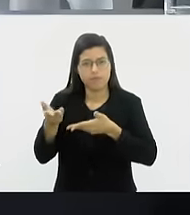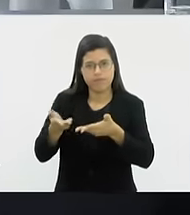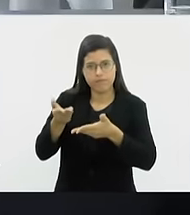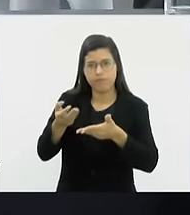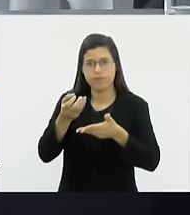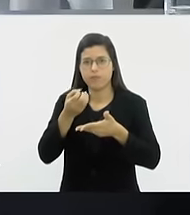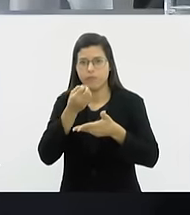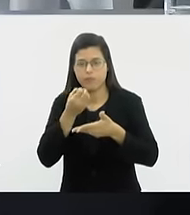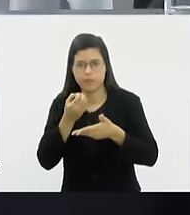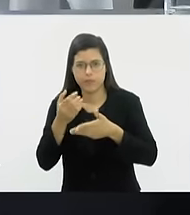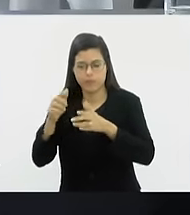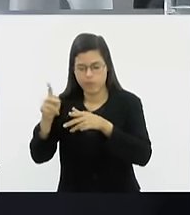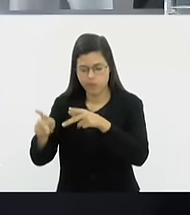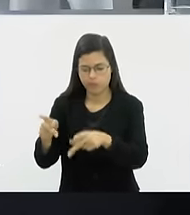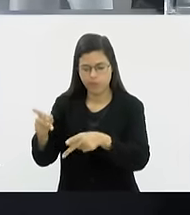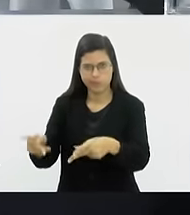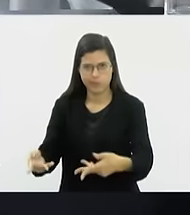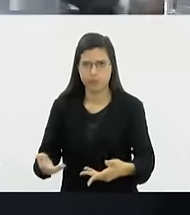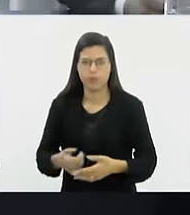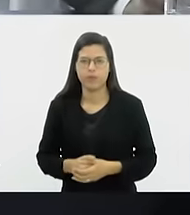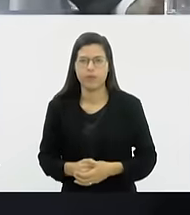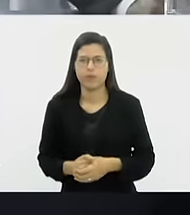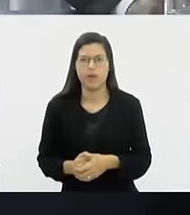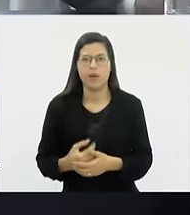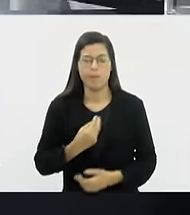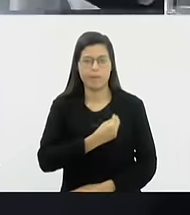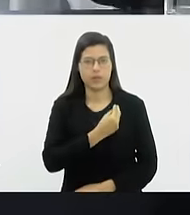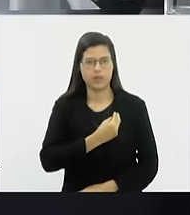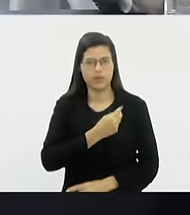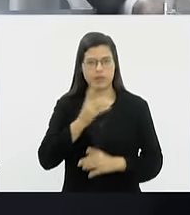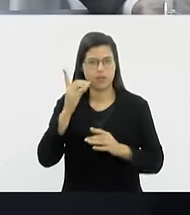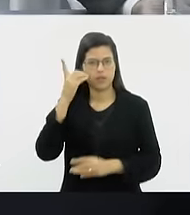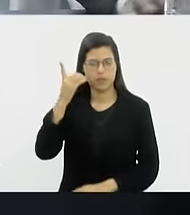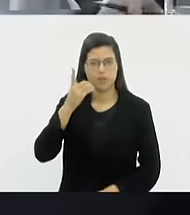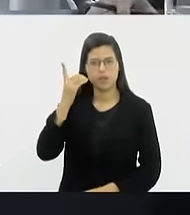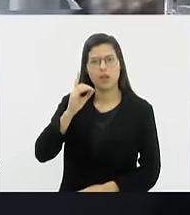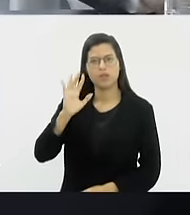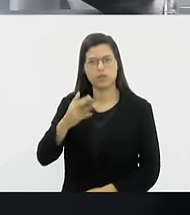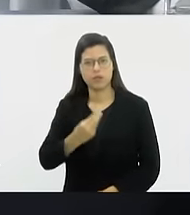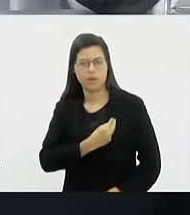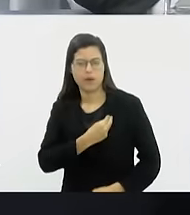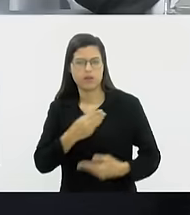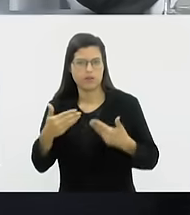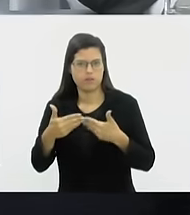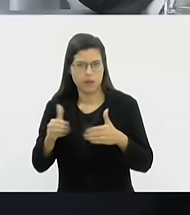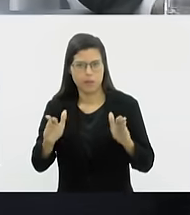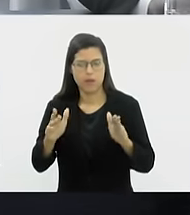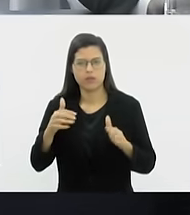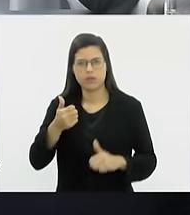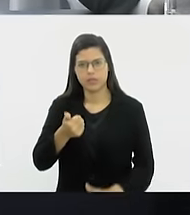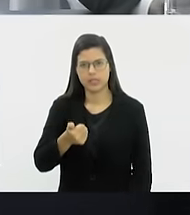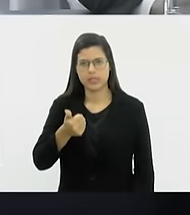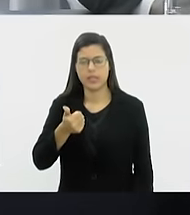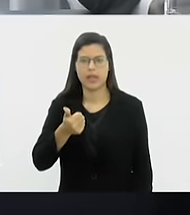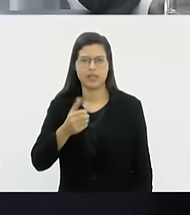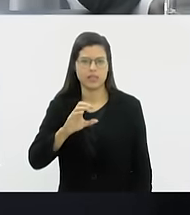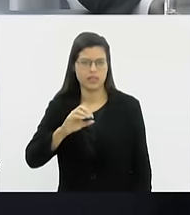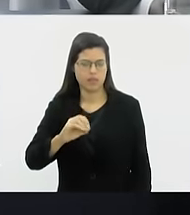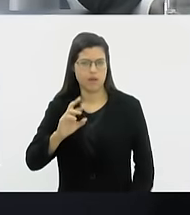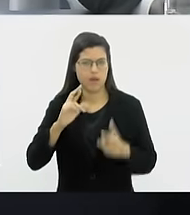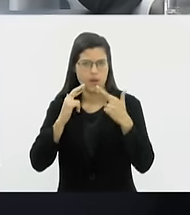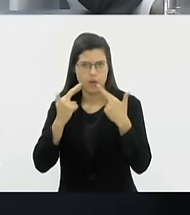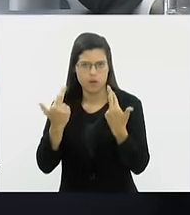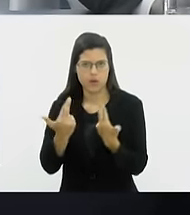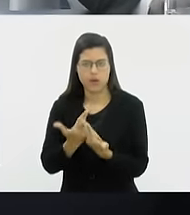população, contando com a presença dos deputados já citados, dou por abertos trabalhos da 10ª reunião ordinária